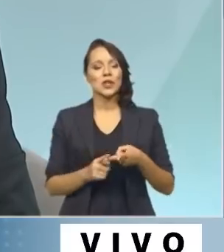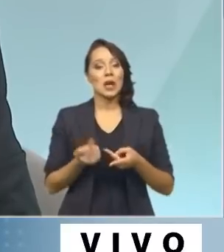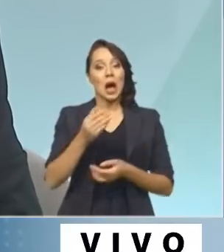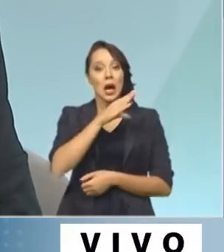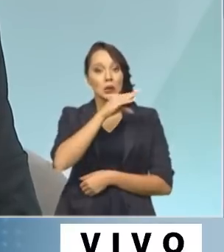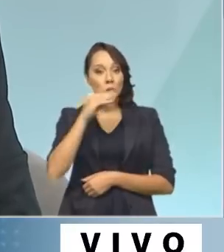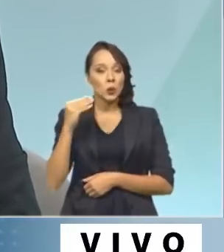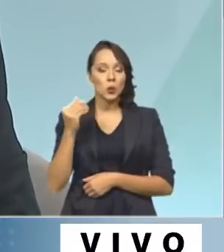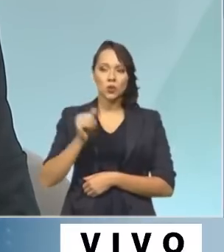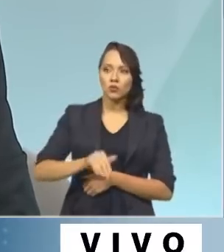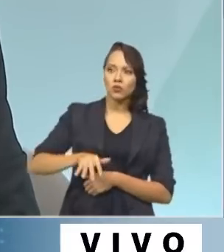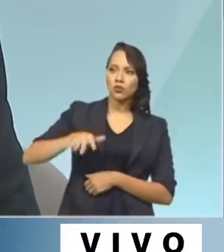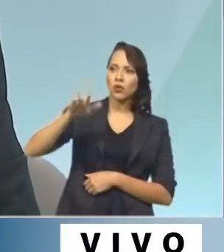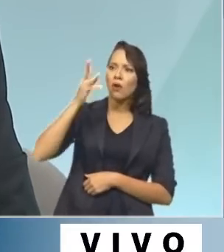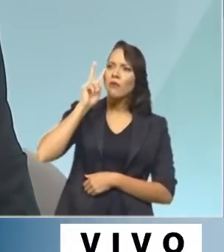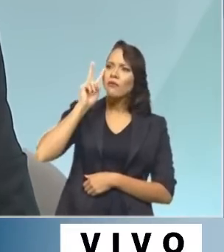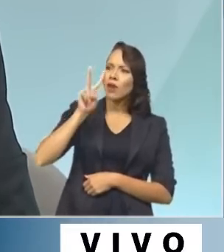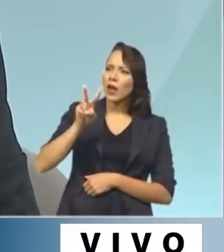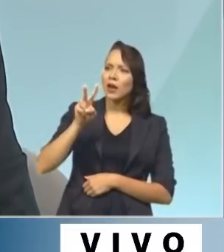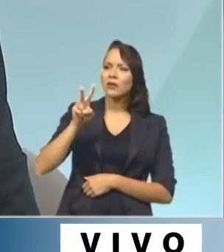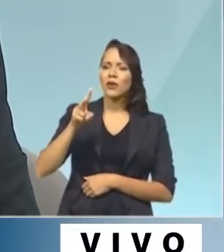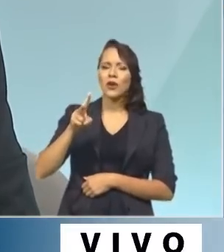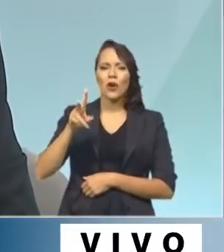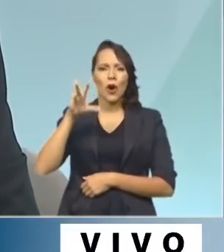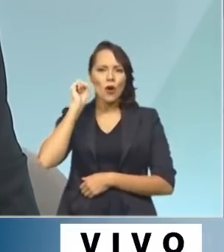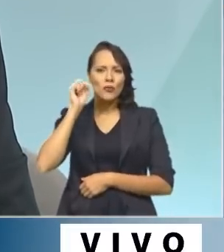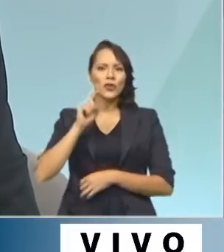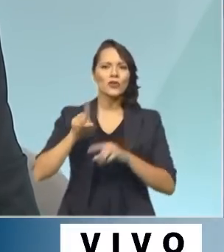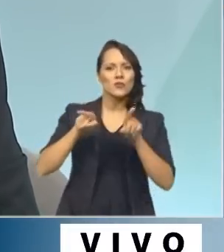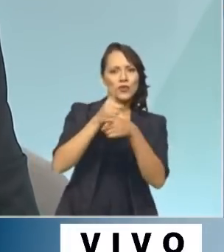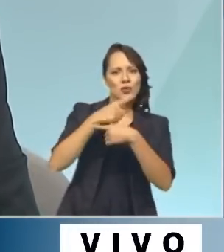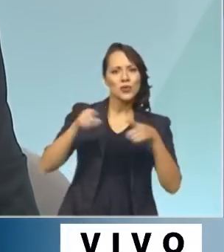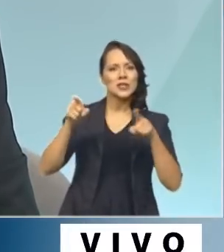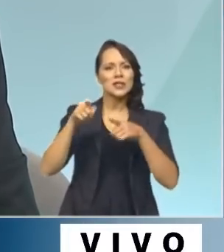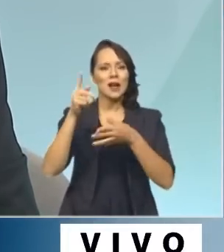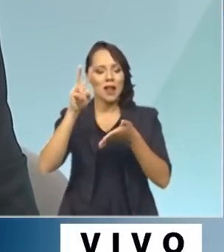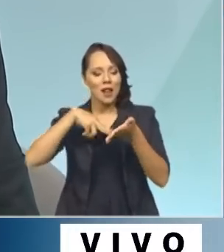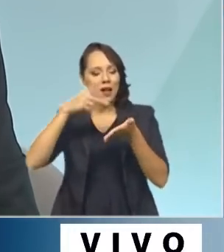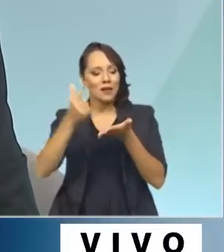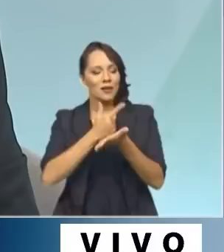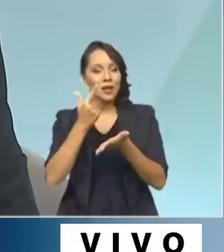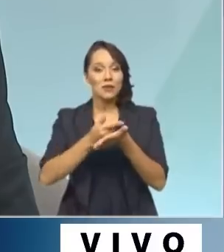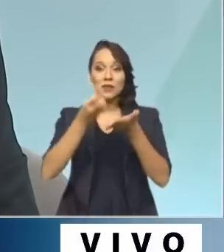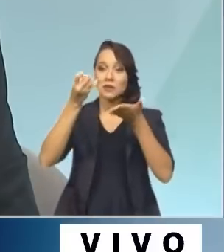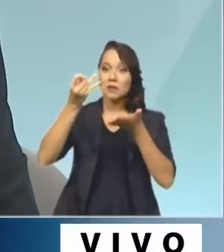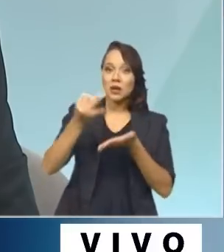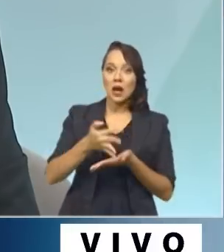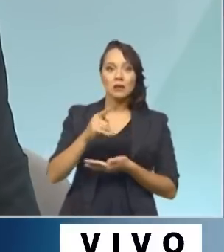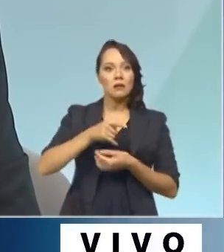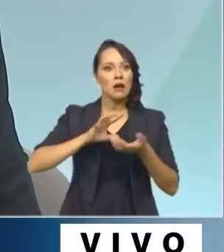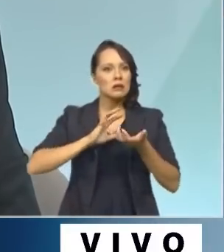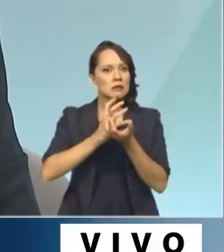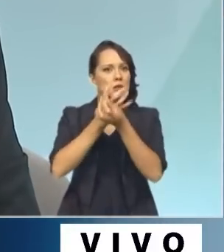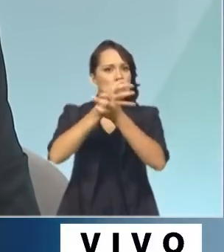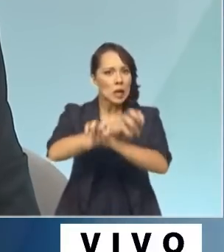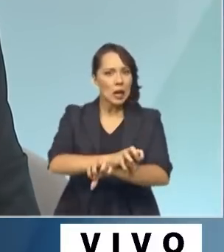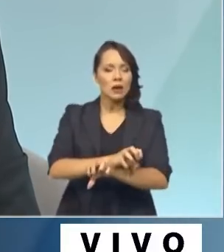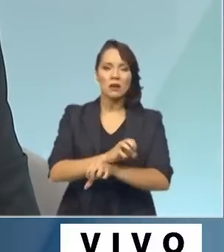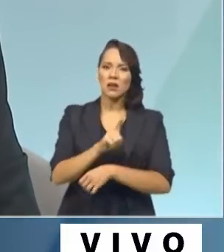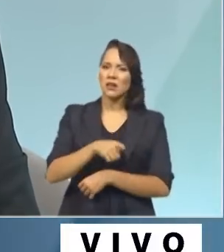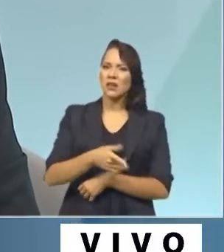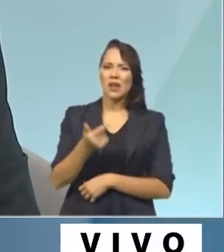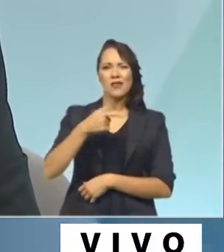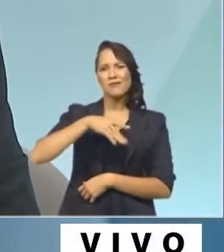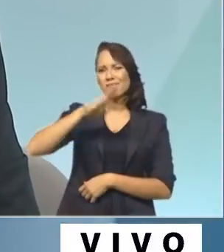essa oração que a minha e do nosso repórter Pedro Teixeira nós descobrimos que bolsonaro articulou junto ao presidente da Câmara Artur Lira